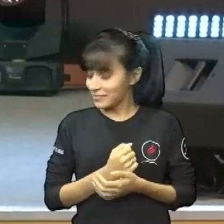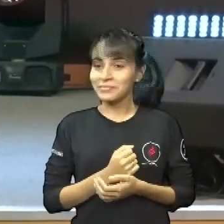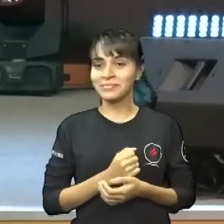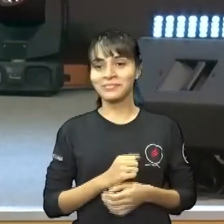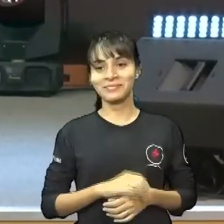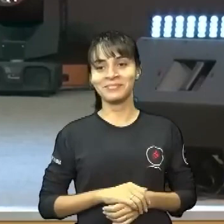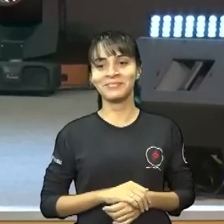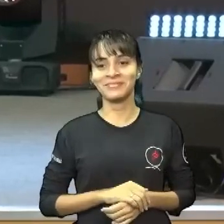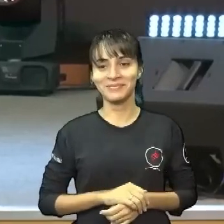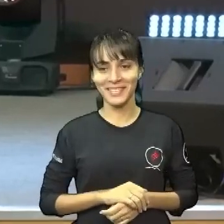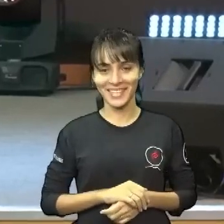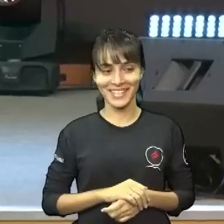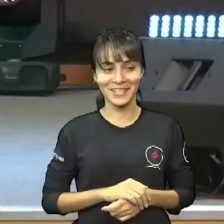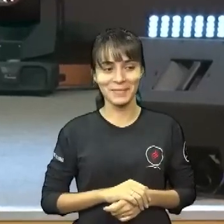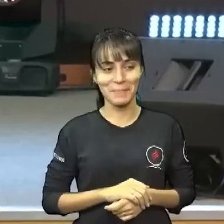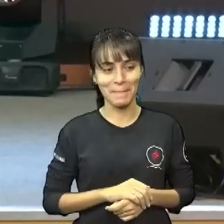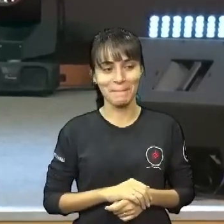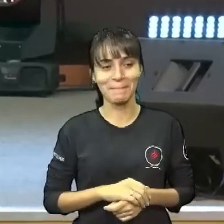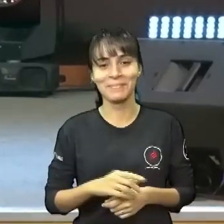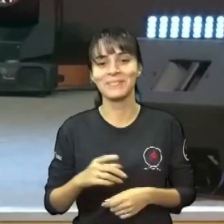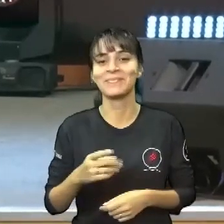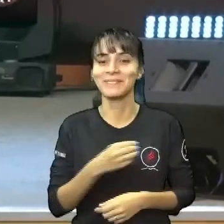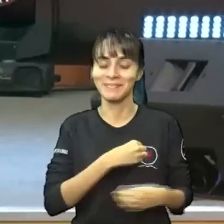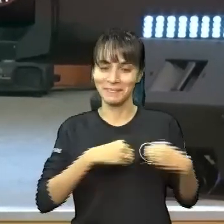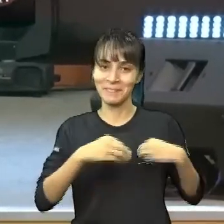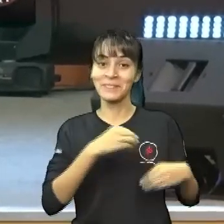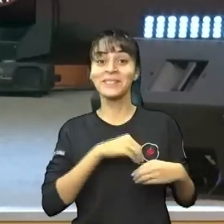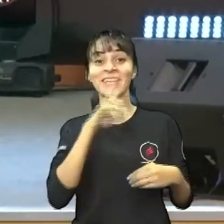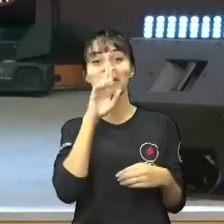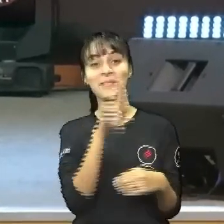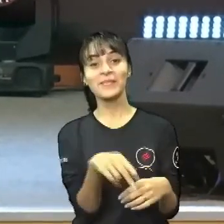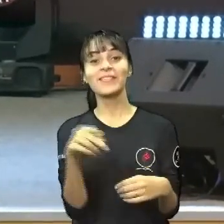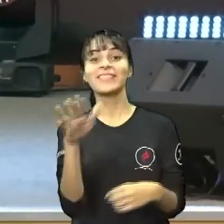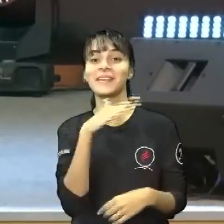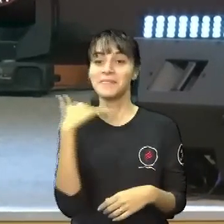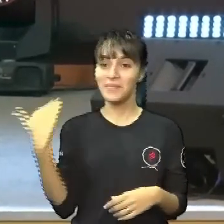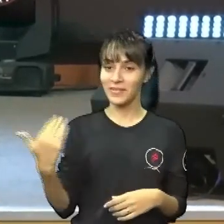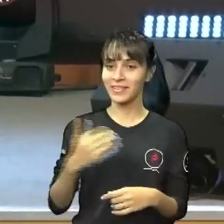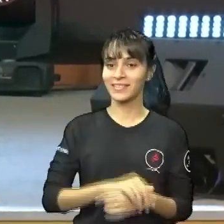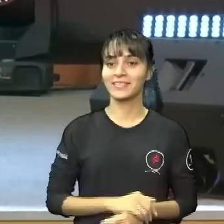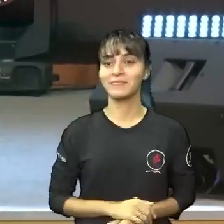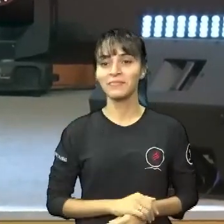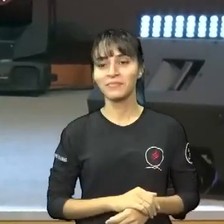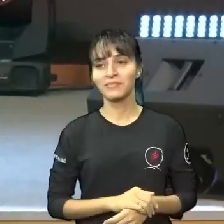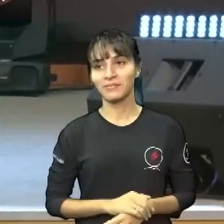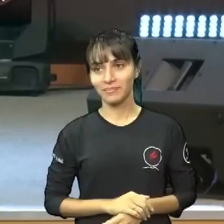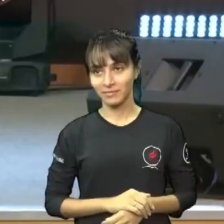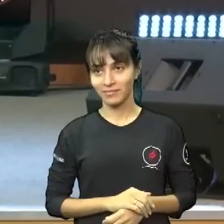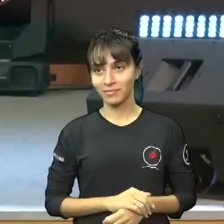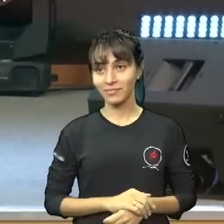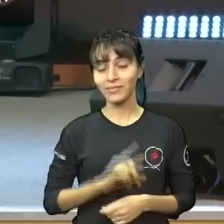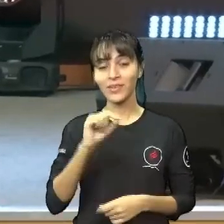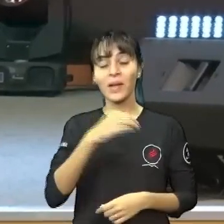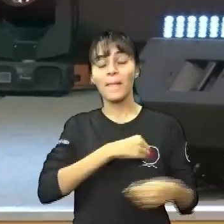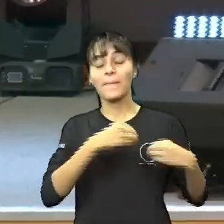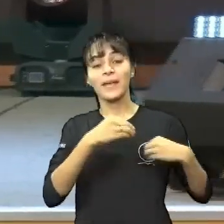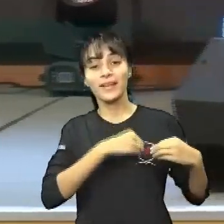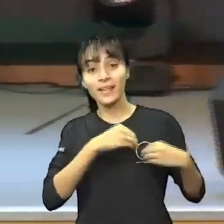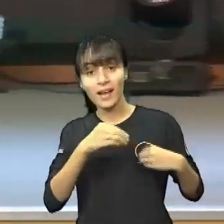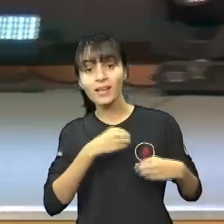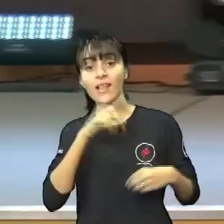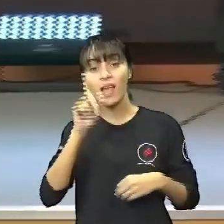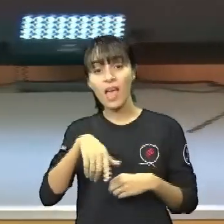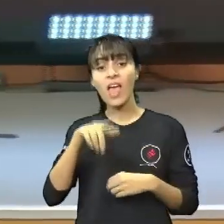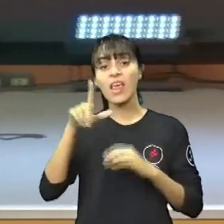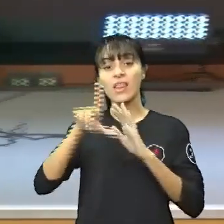Deus o salário do pecado é a morte O que é pecado pecado é